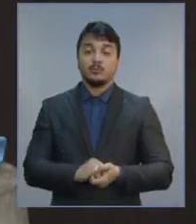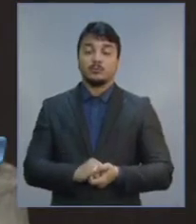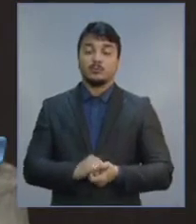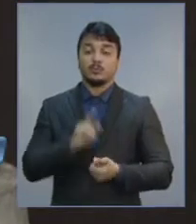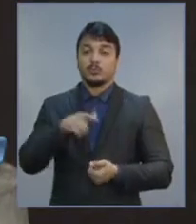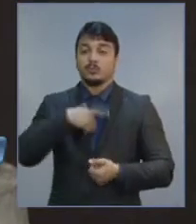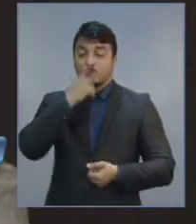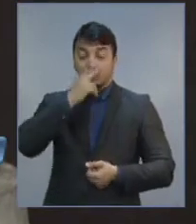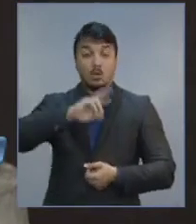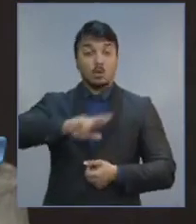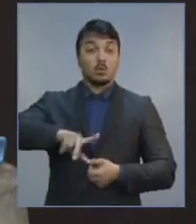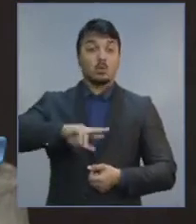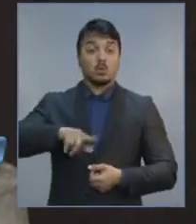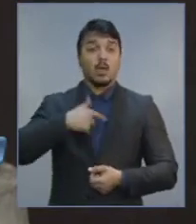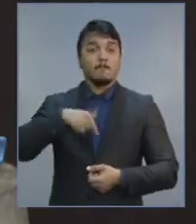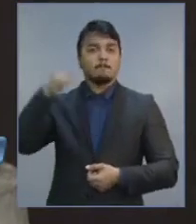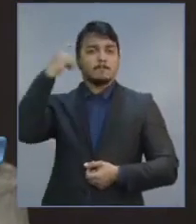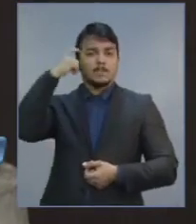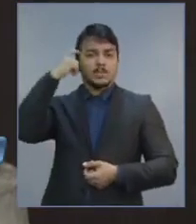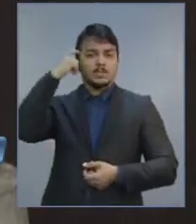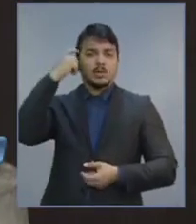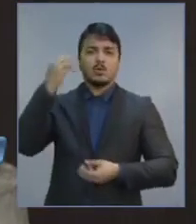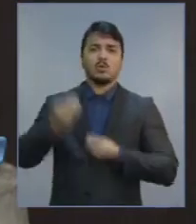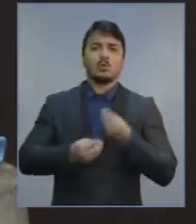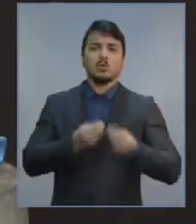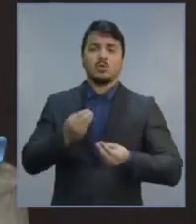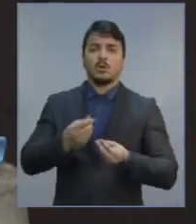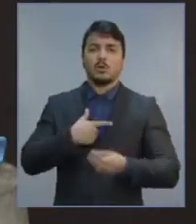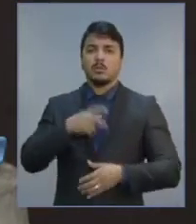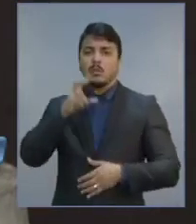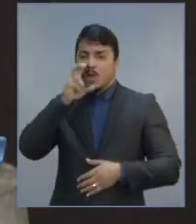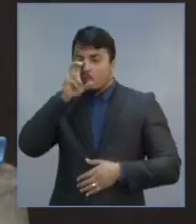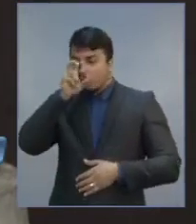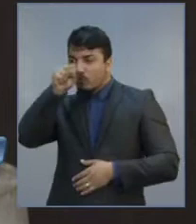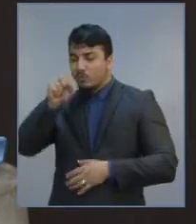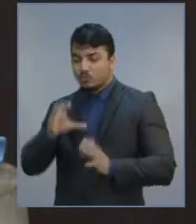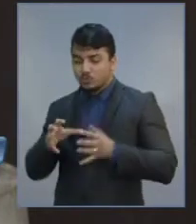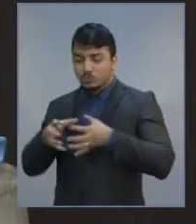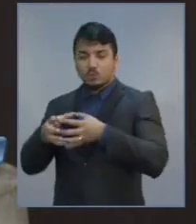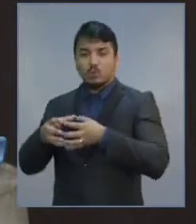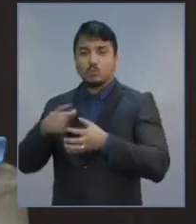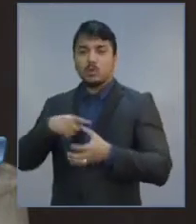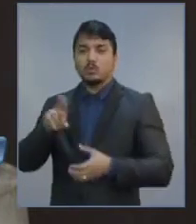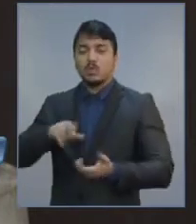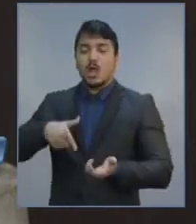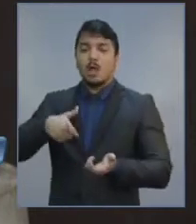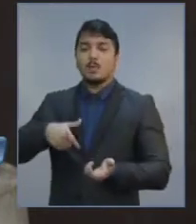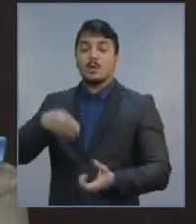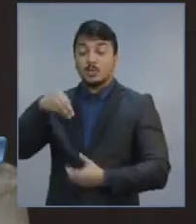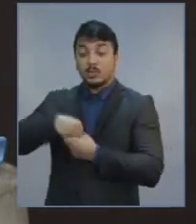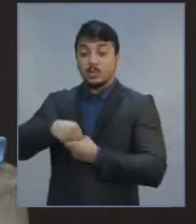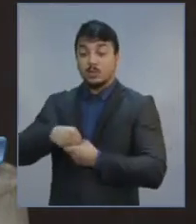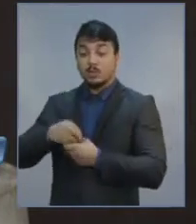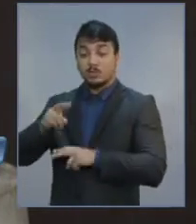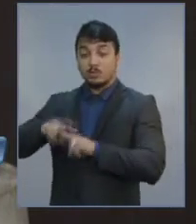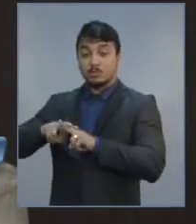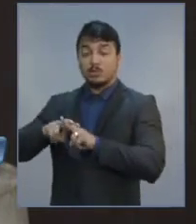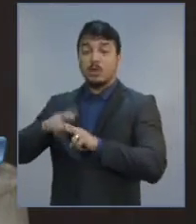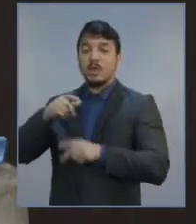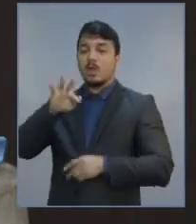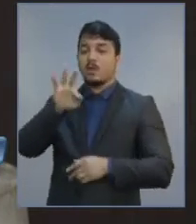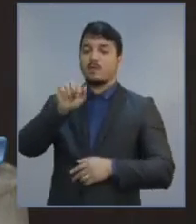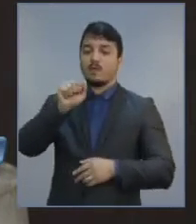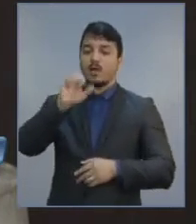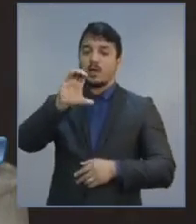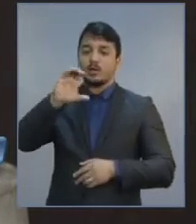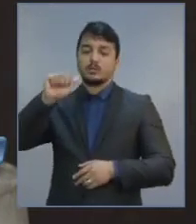que não está sendo pensado. A força dos grupos armados no sistema penal, as chamadas